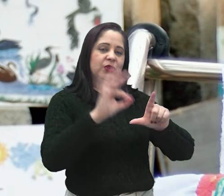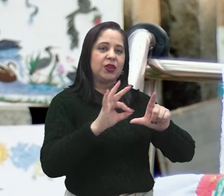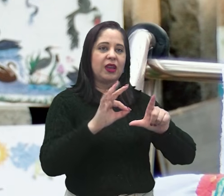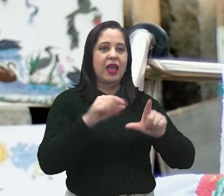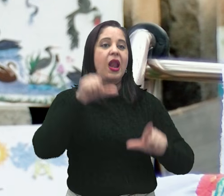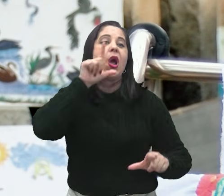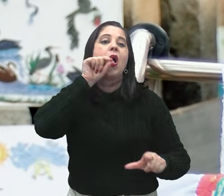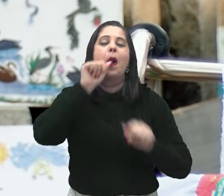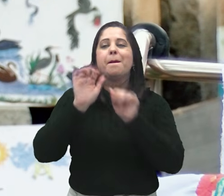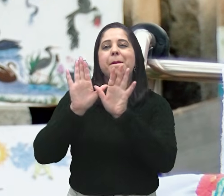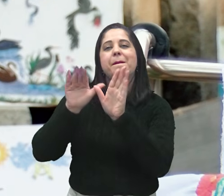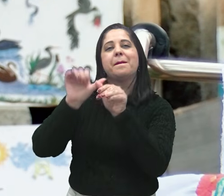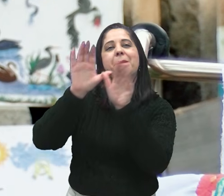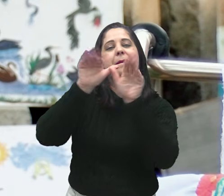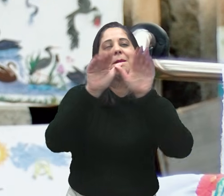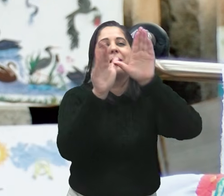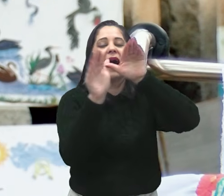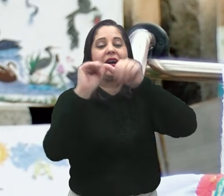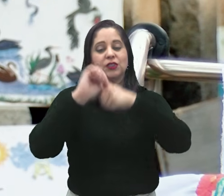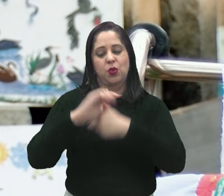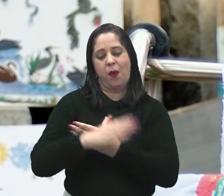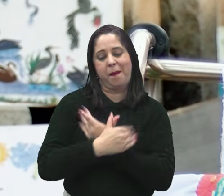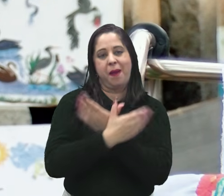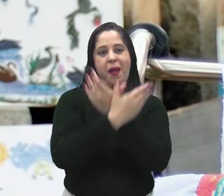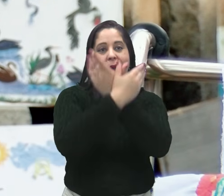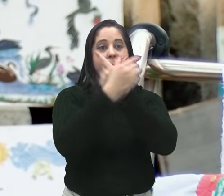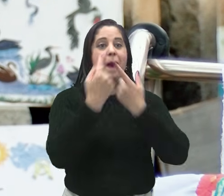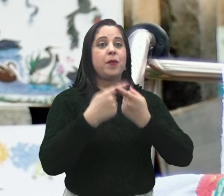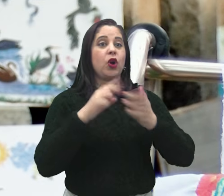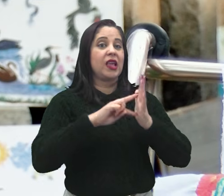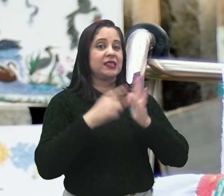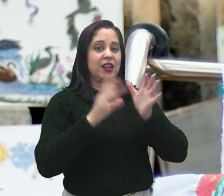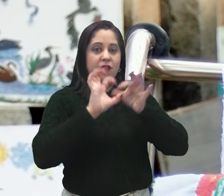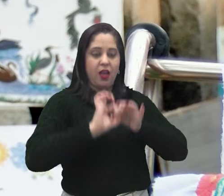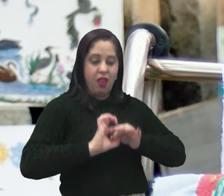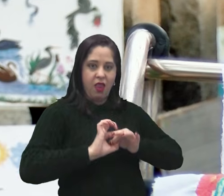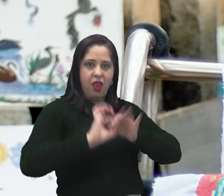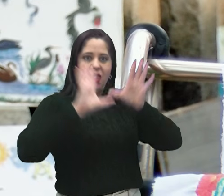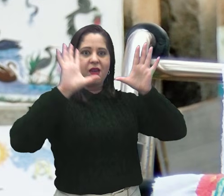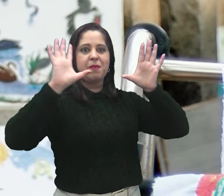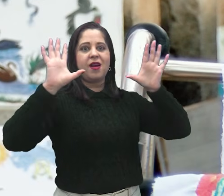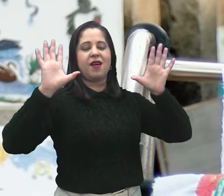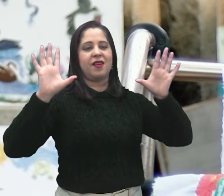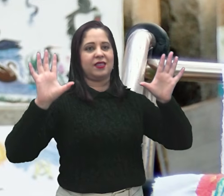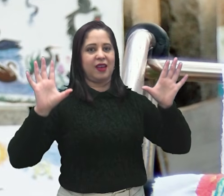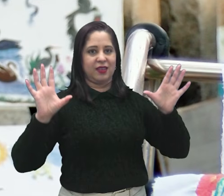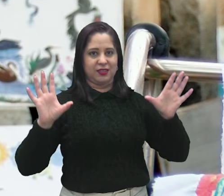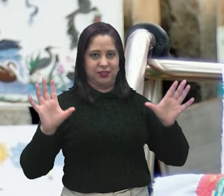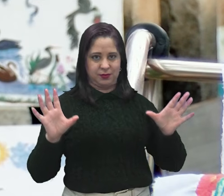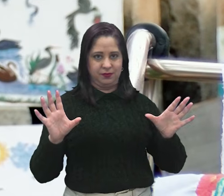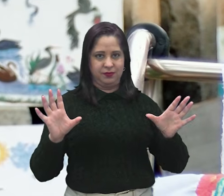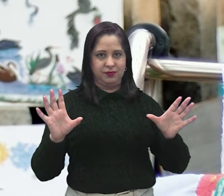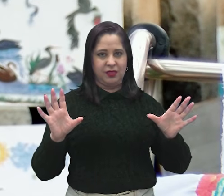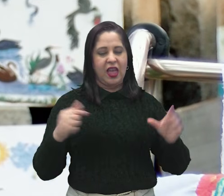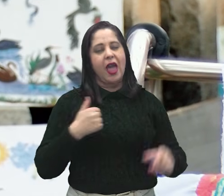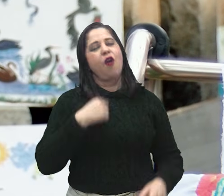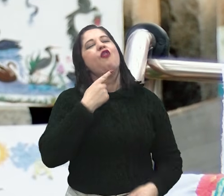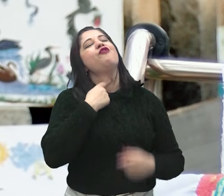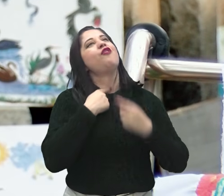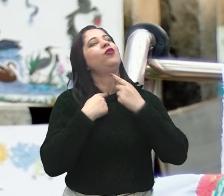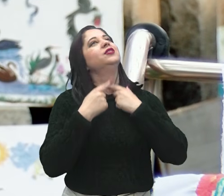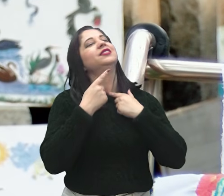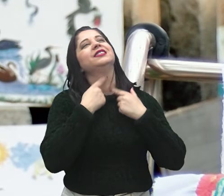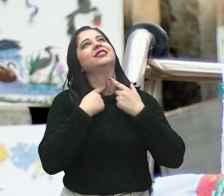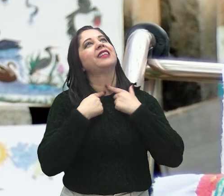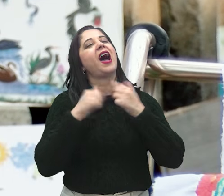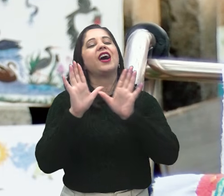mim isso representa liberdade. As pessoas eu gostaria de ser um pássaro, voar